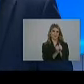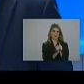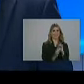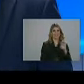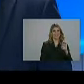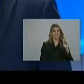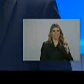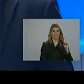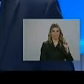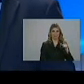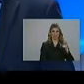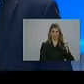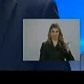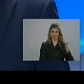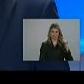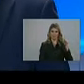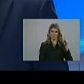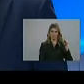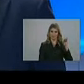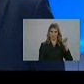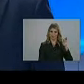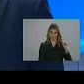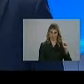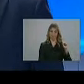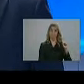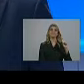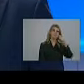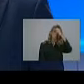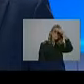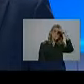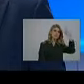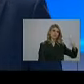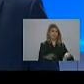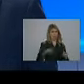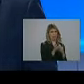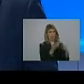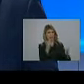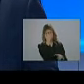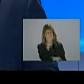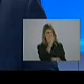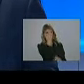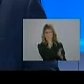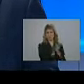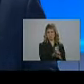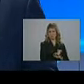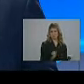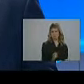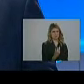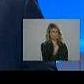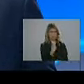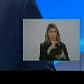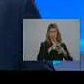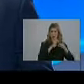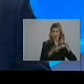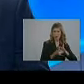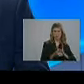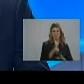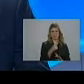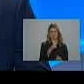Paes dessa transformação. Muitos não acreditavam que fosse possível. Diziam que as Olimpíadas não iam dar